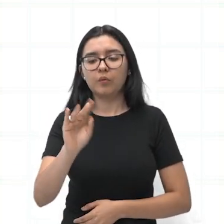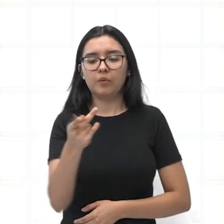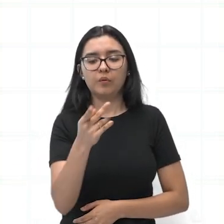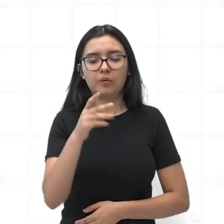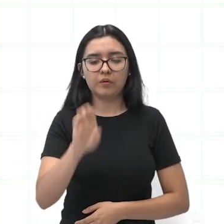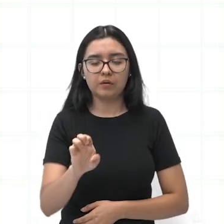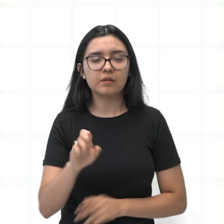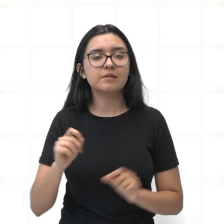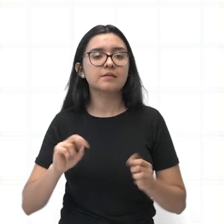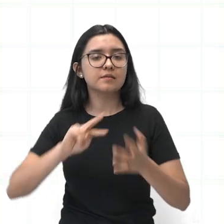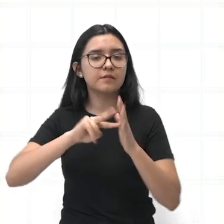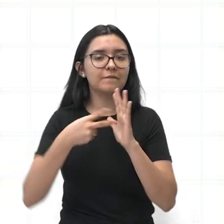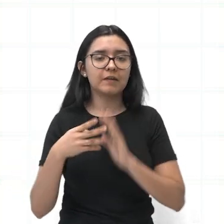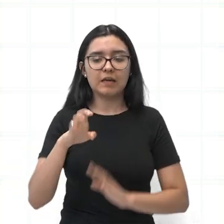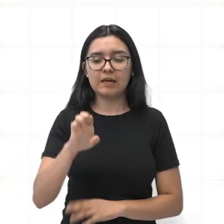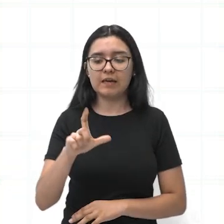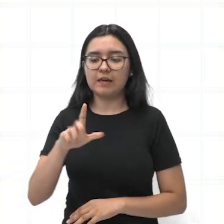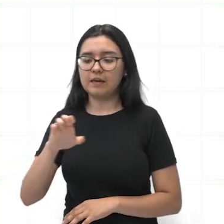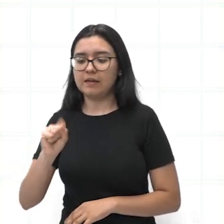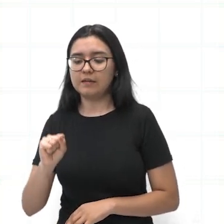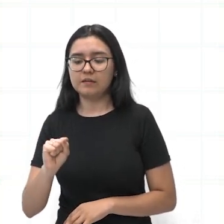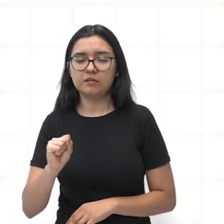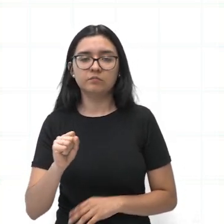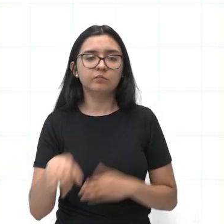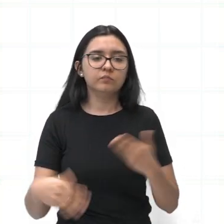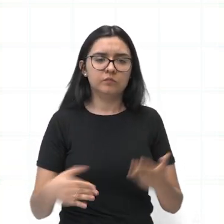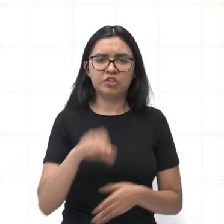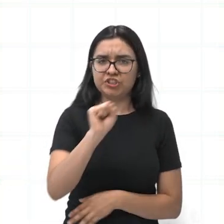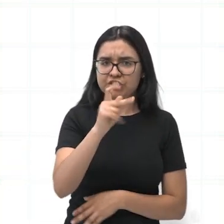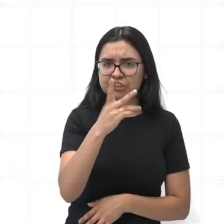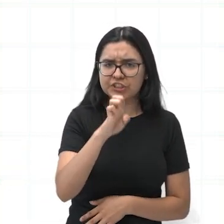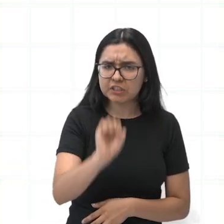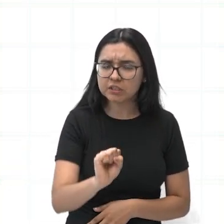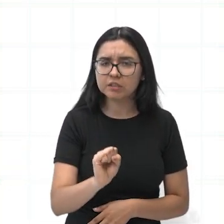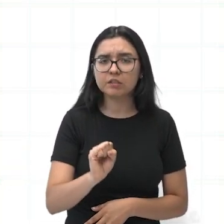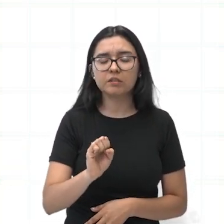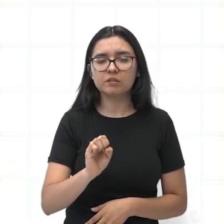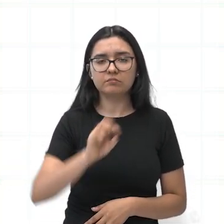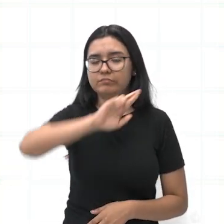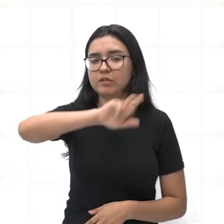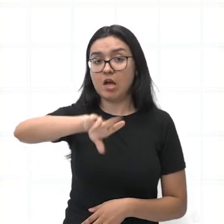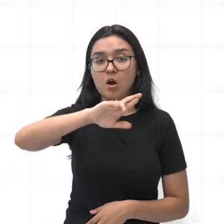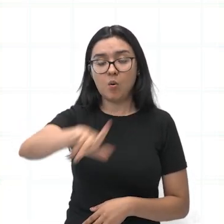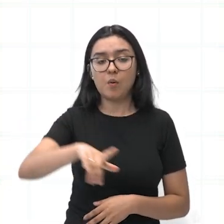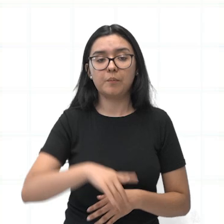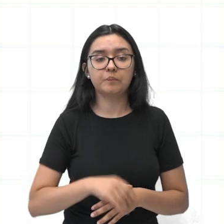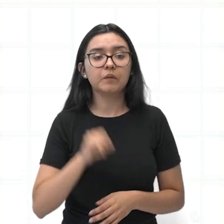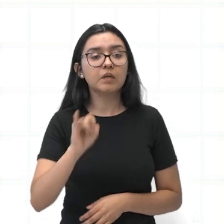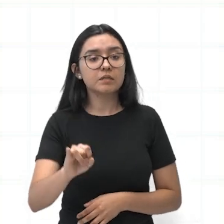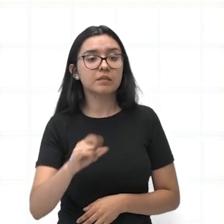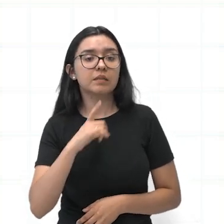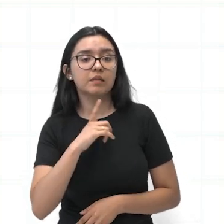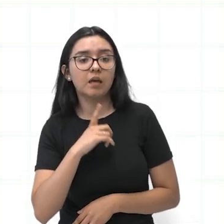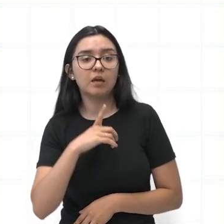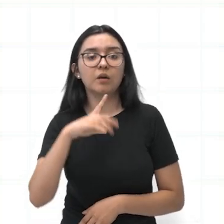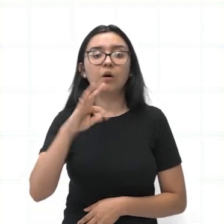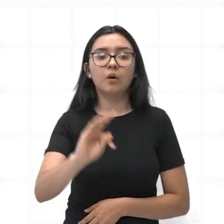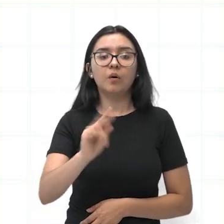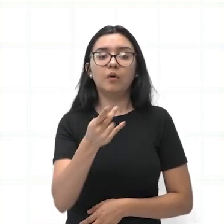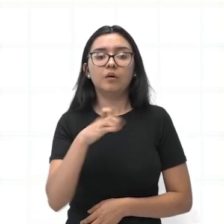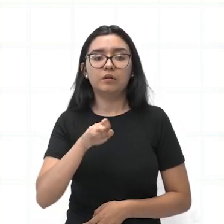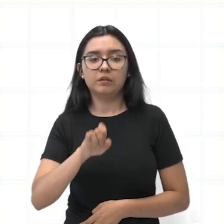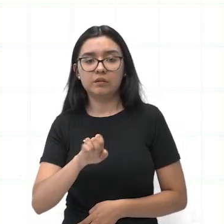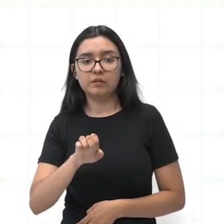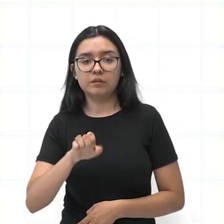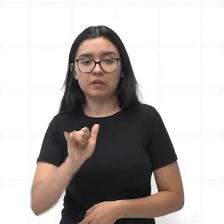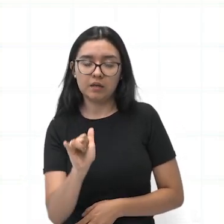Pode responder com she, professora? Não, não foi perguntado com she, então não é para inventar. Se tem o they ali na frase,